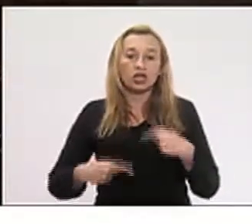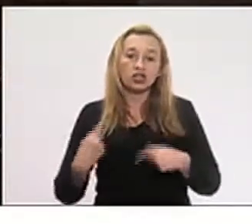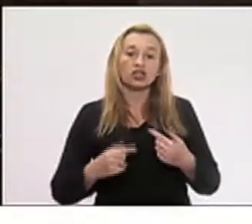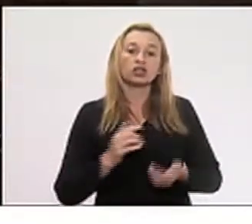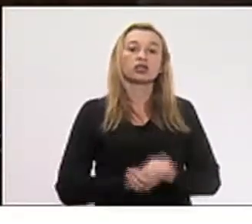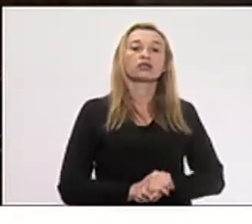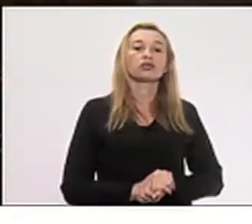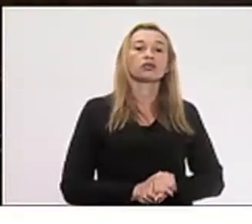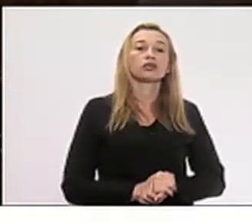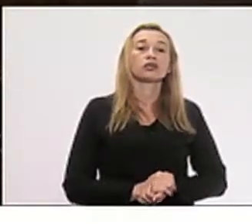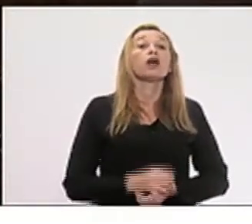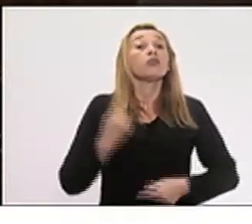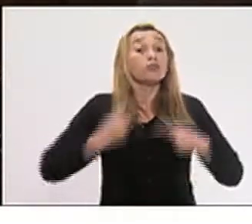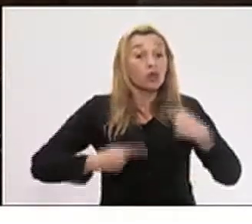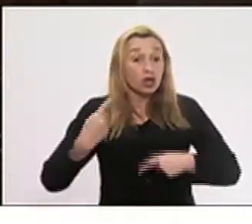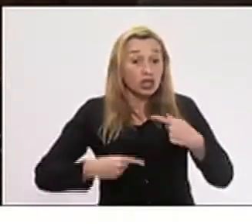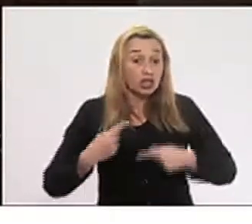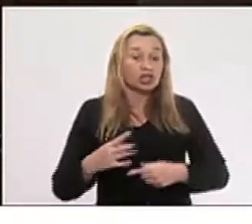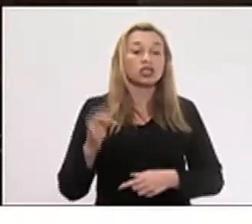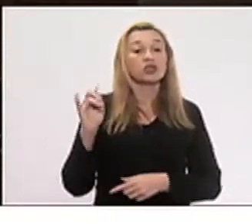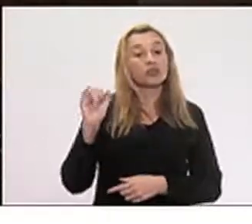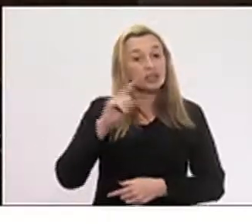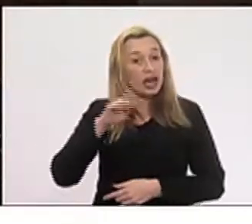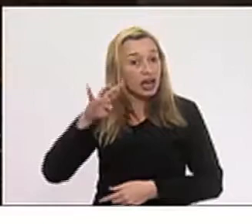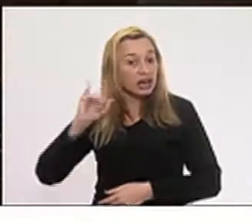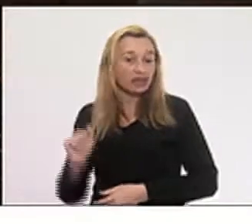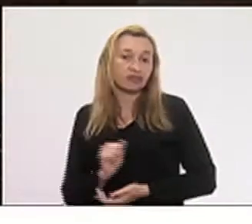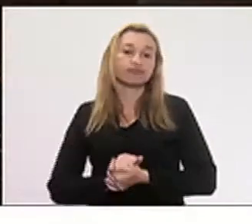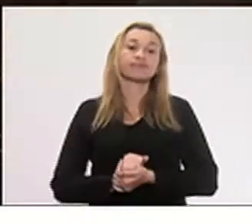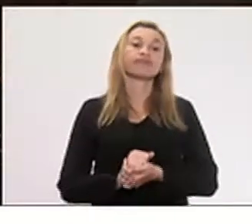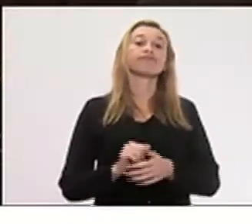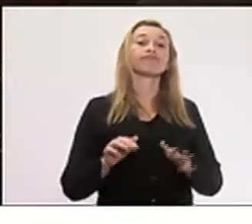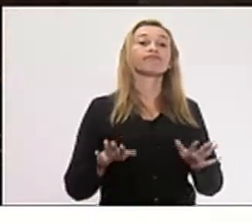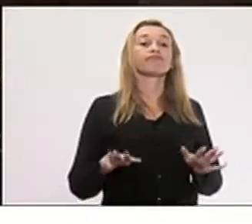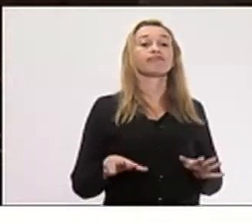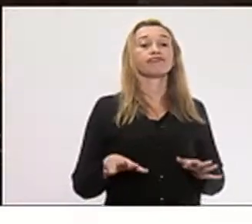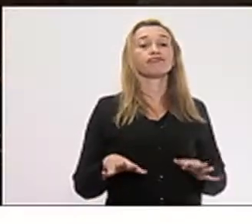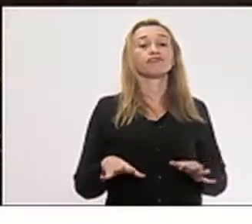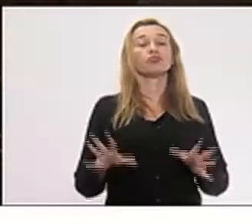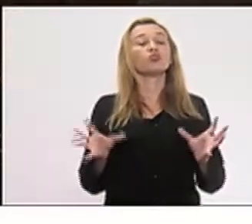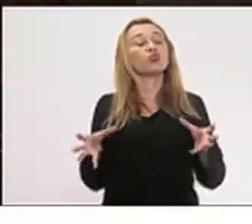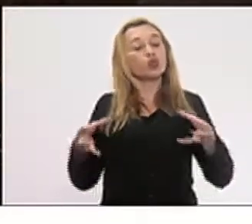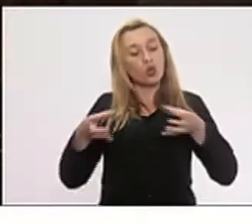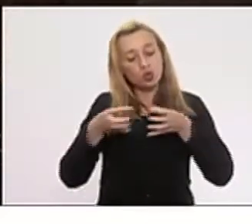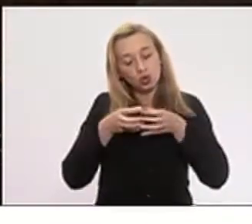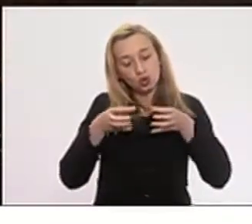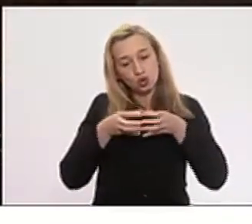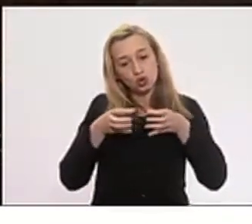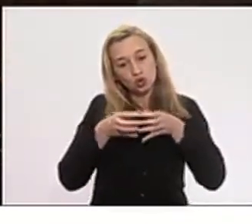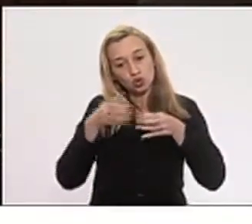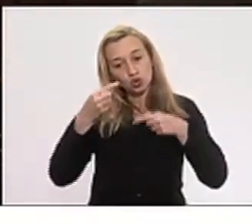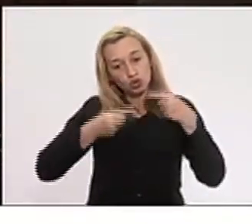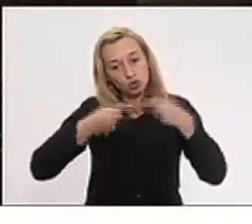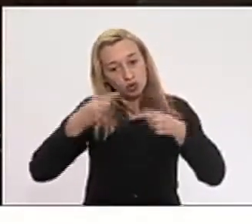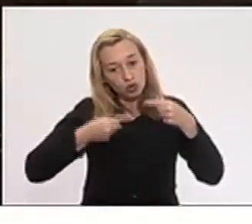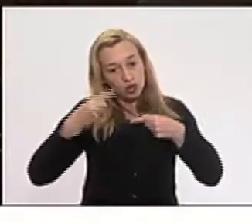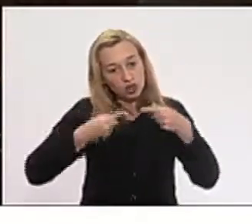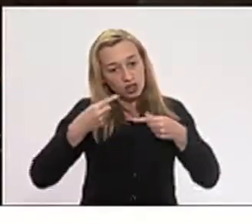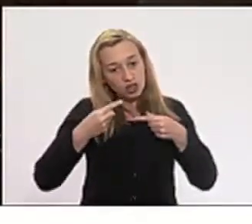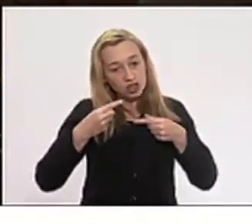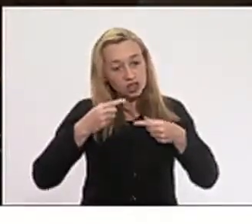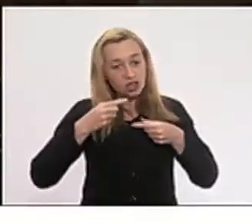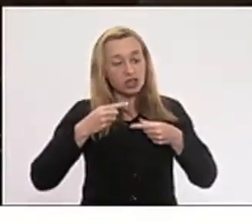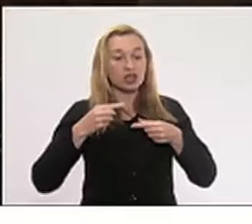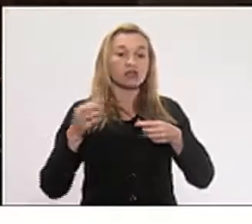econômica, a política tributária, ou seja, um conjunto de políticas que estão